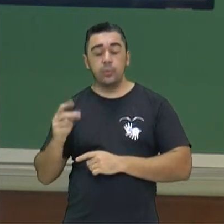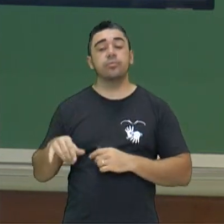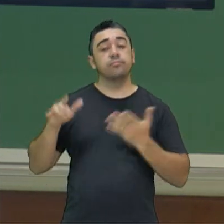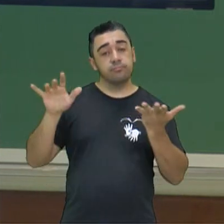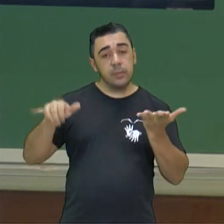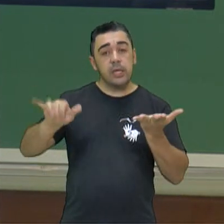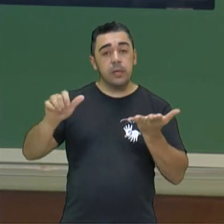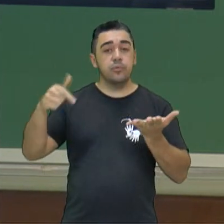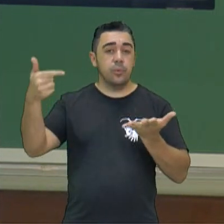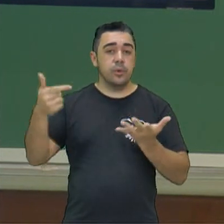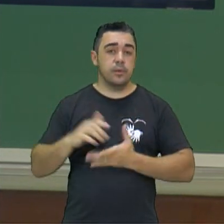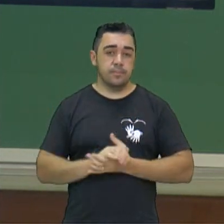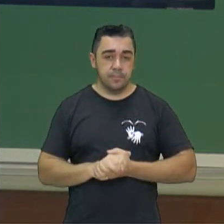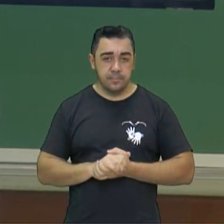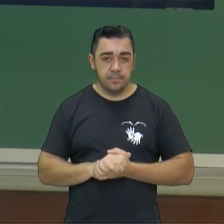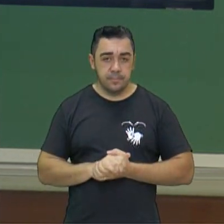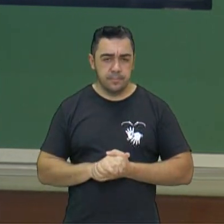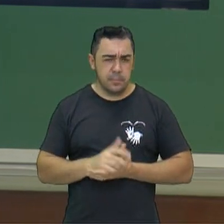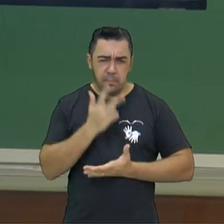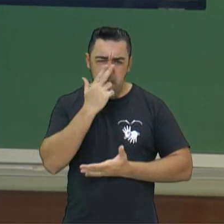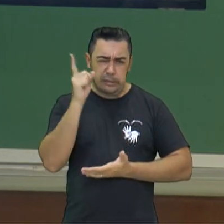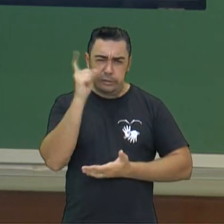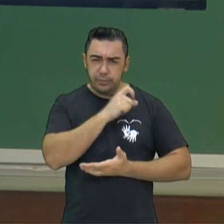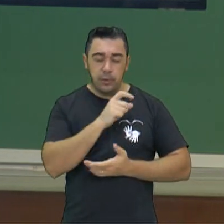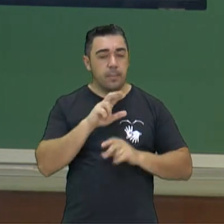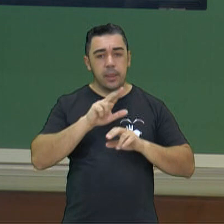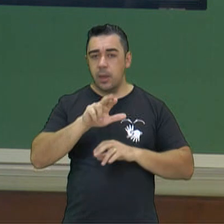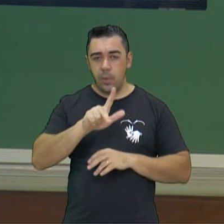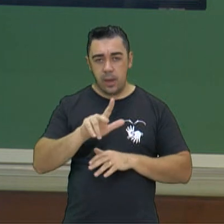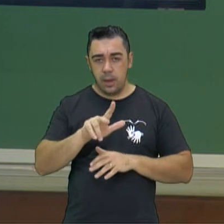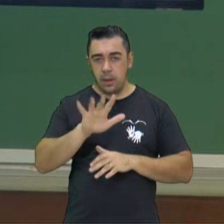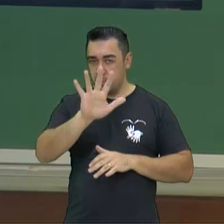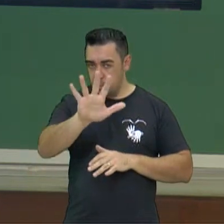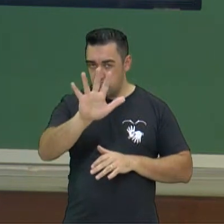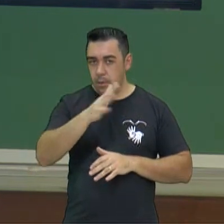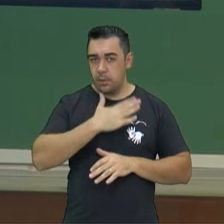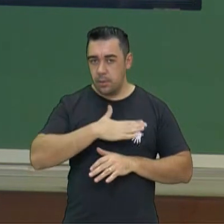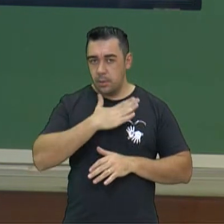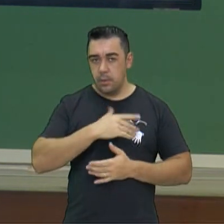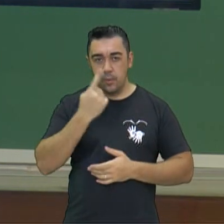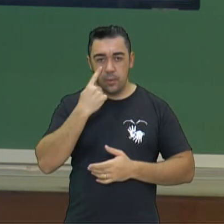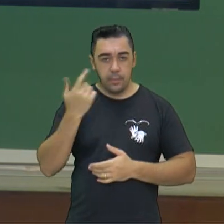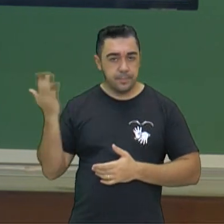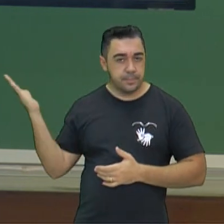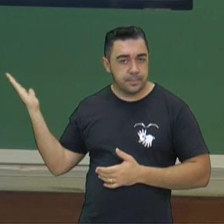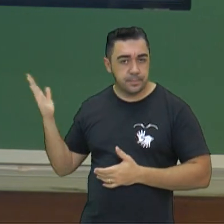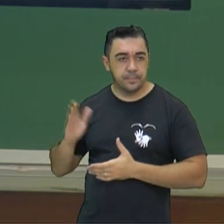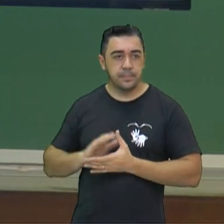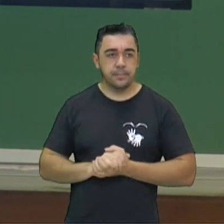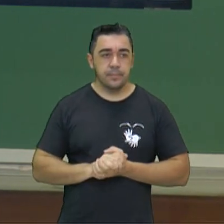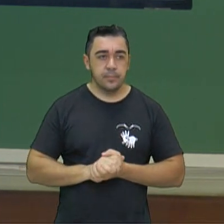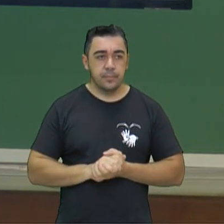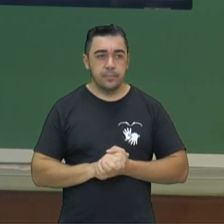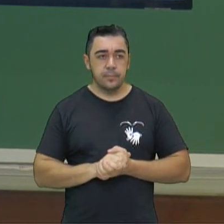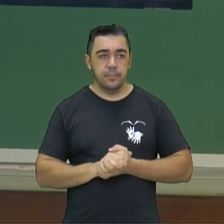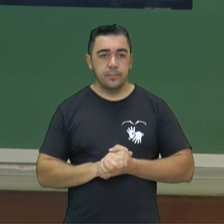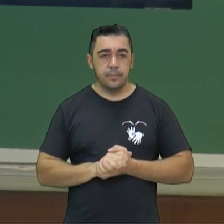do segundo termo. Parece difícil, mas não é. Te garanto. Vamos lá? Olha